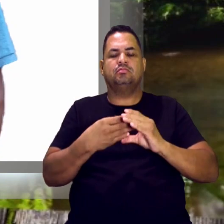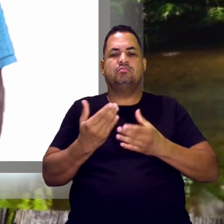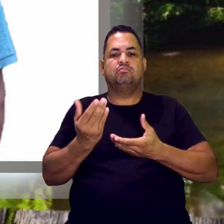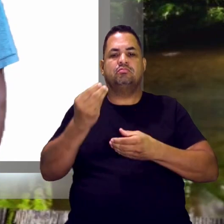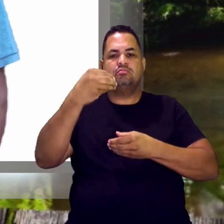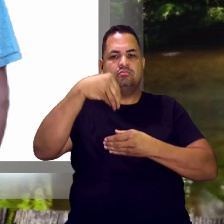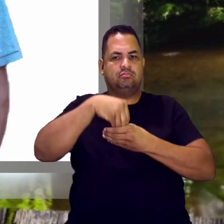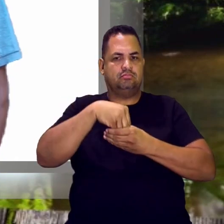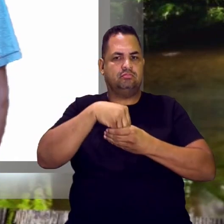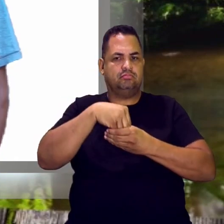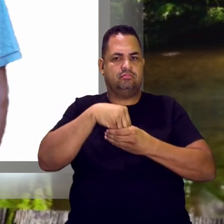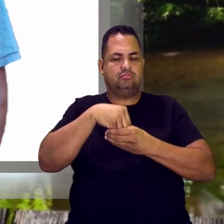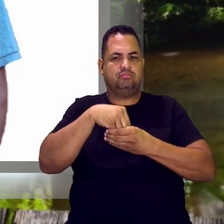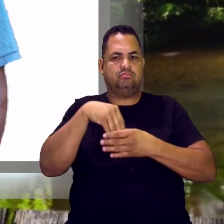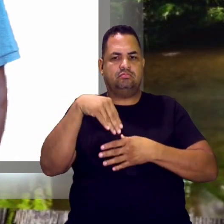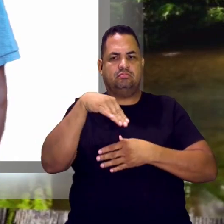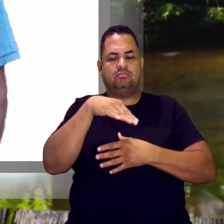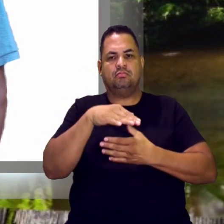interno da célula.